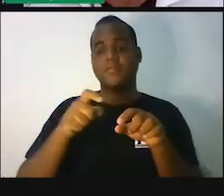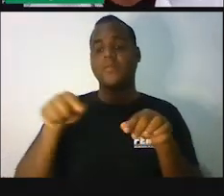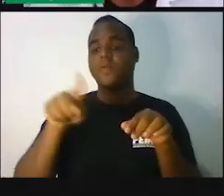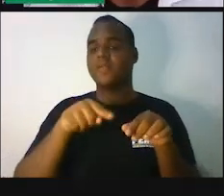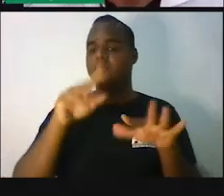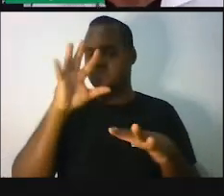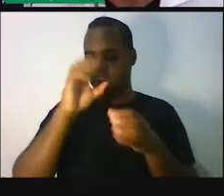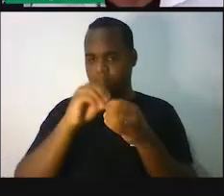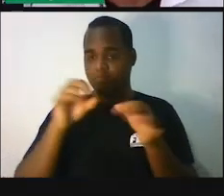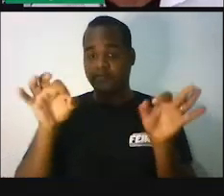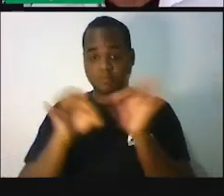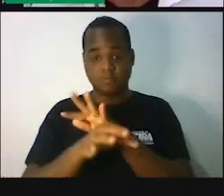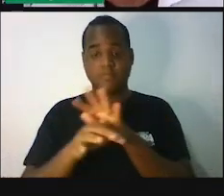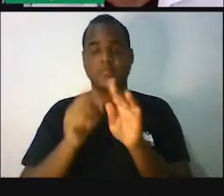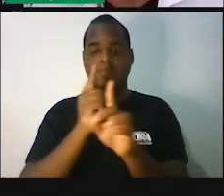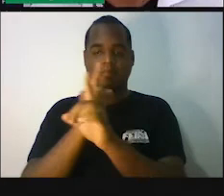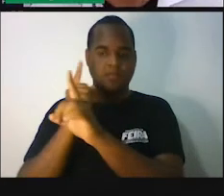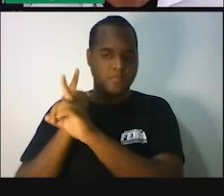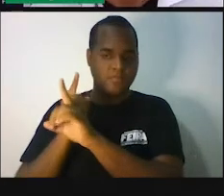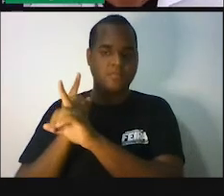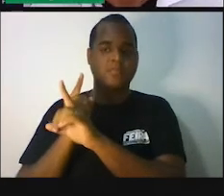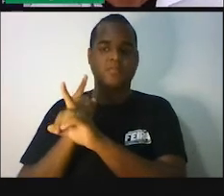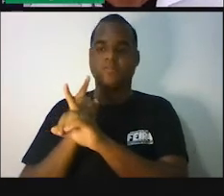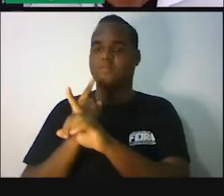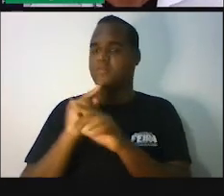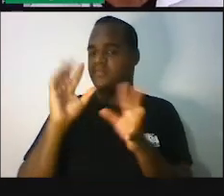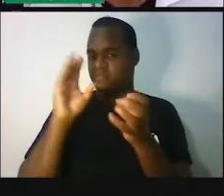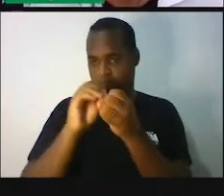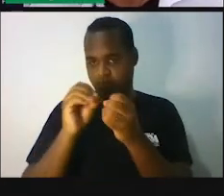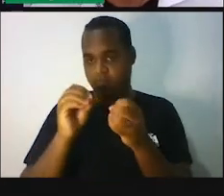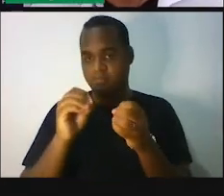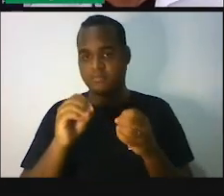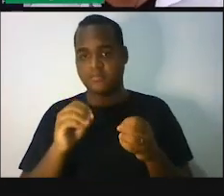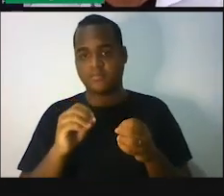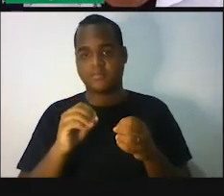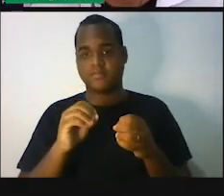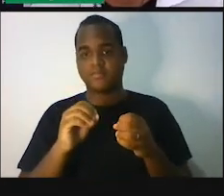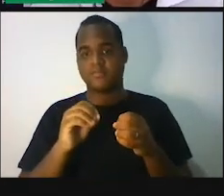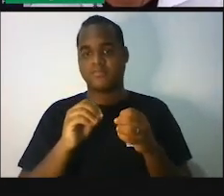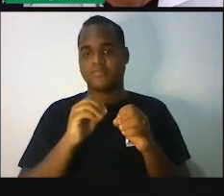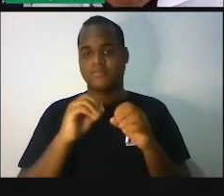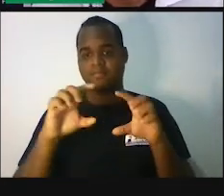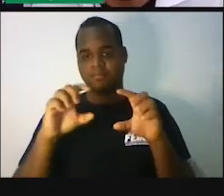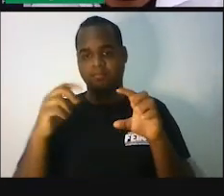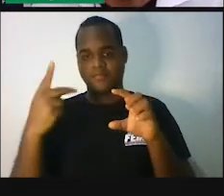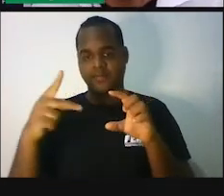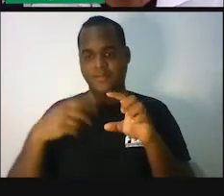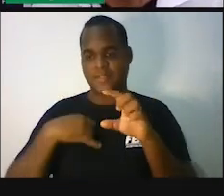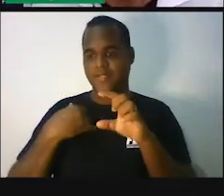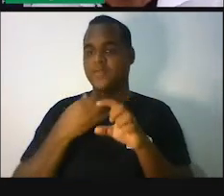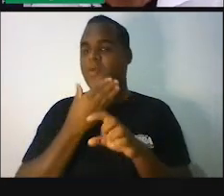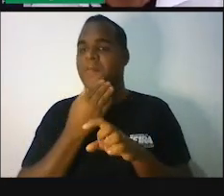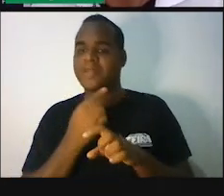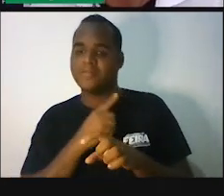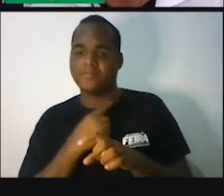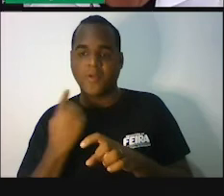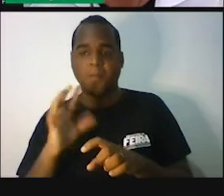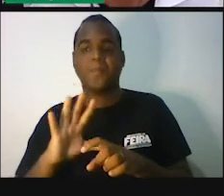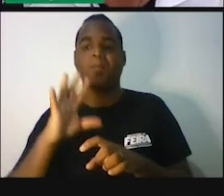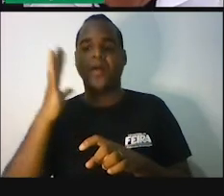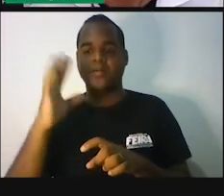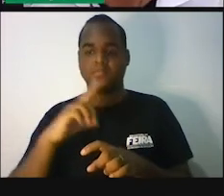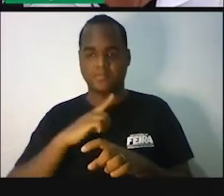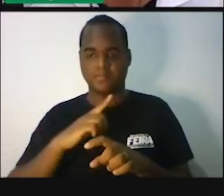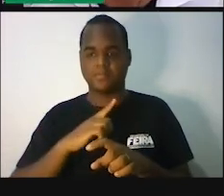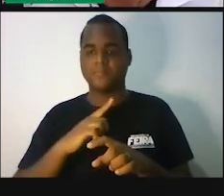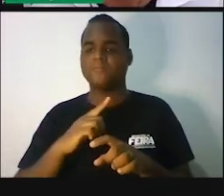encontrar permite a gente calcular a idade com a qual Diofanto morreu. Então, o que é que eu